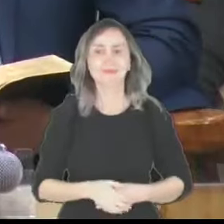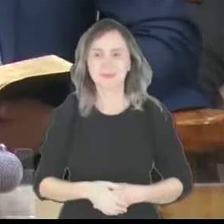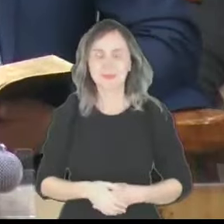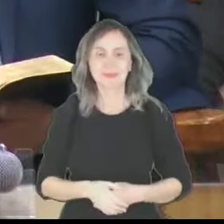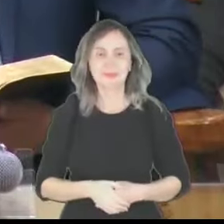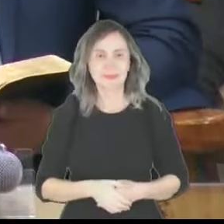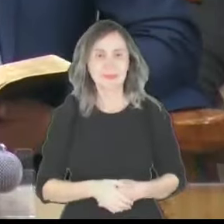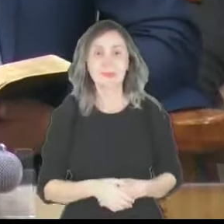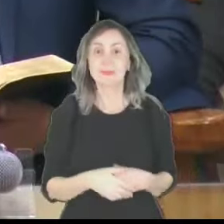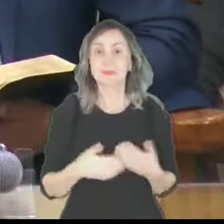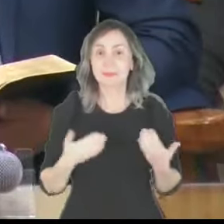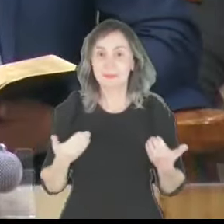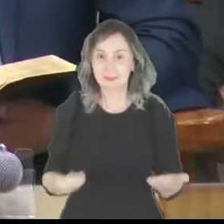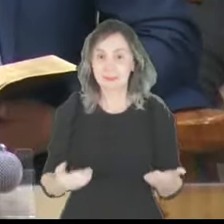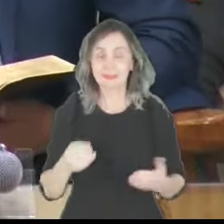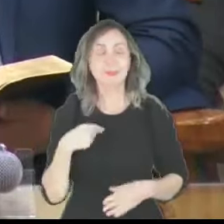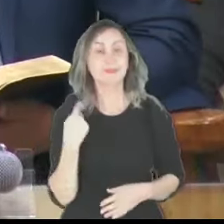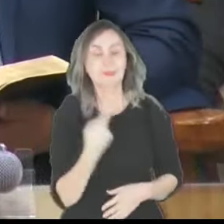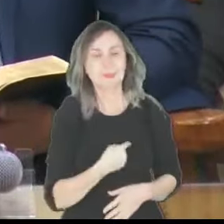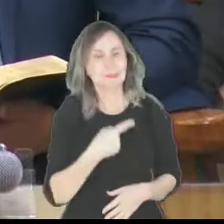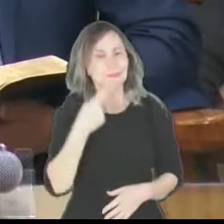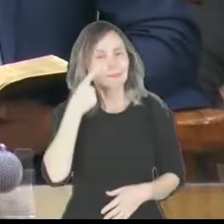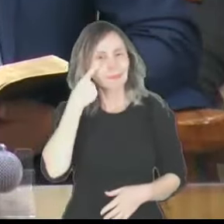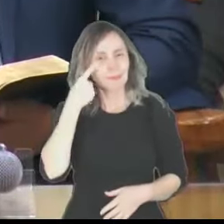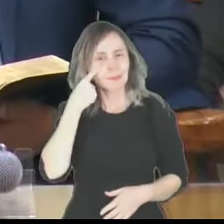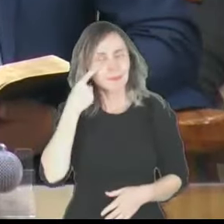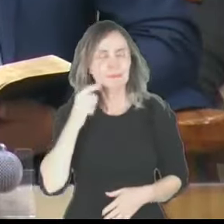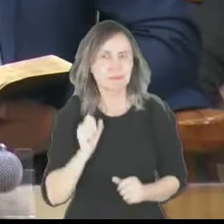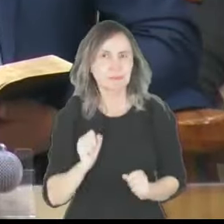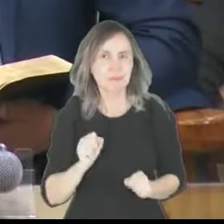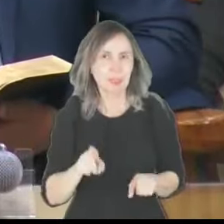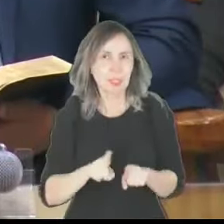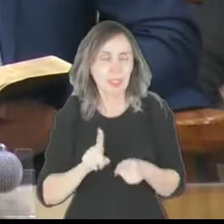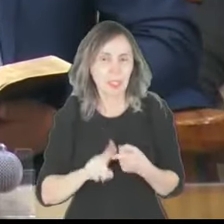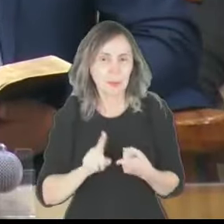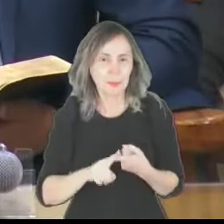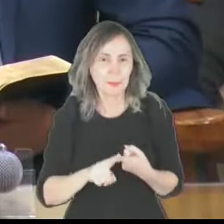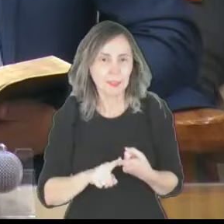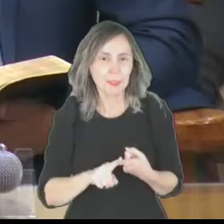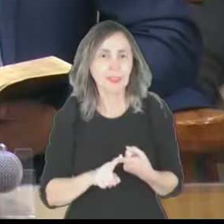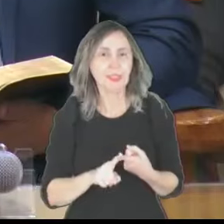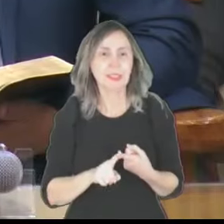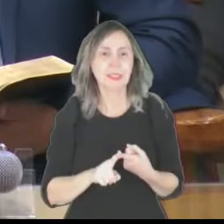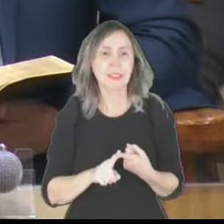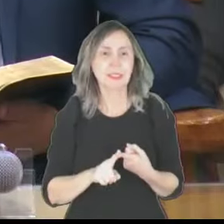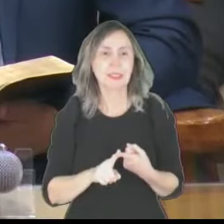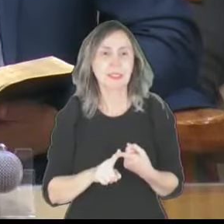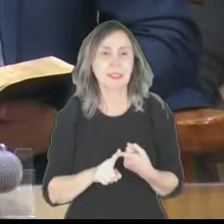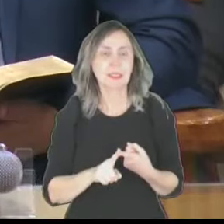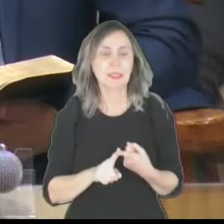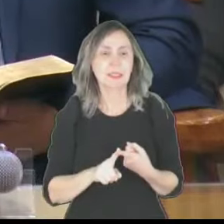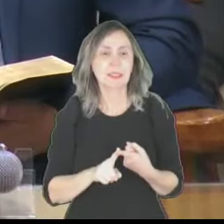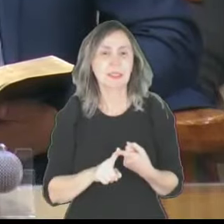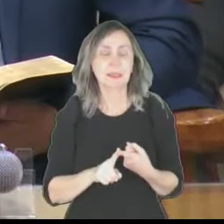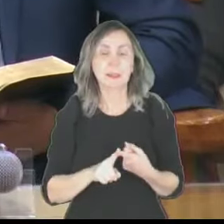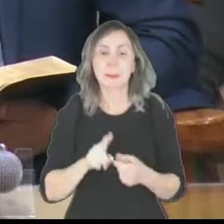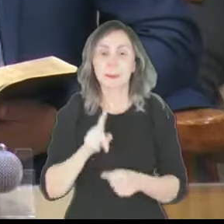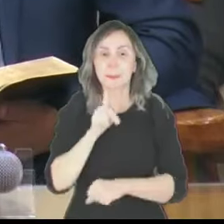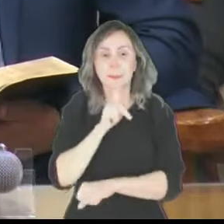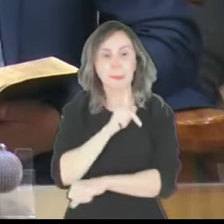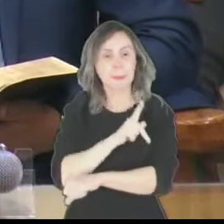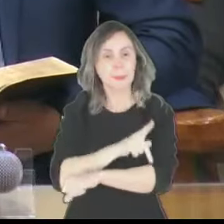Portanto, irmãos, nós temos também, poderíamos chamar essa mensagem também de pedagogia do